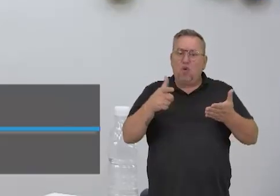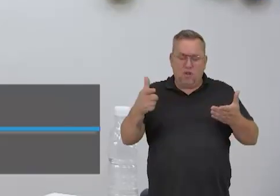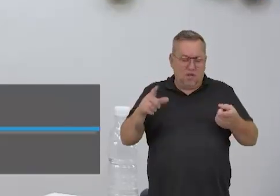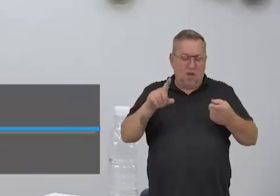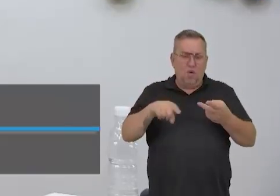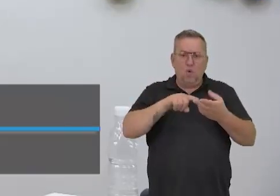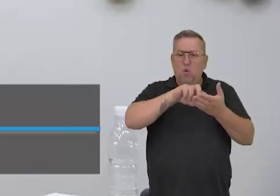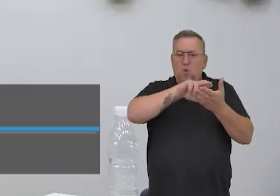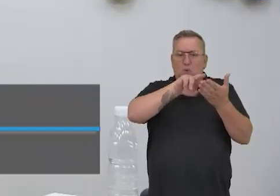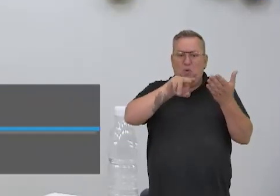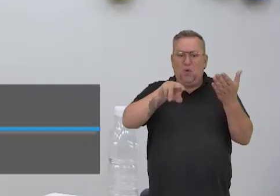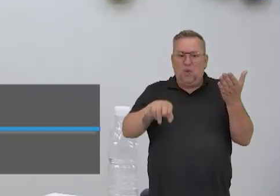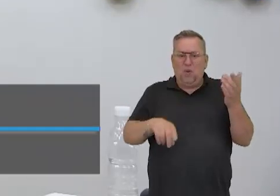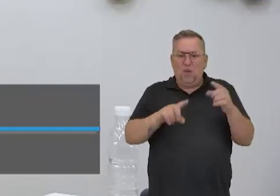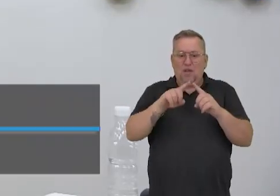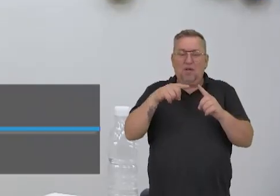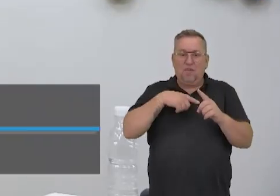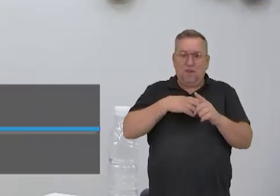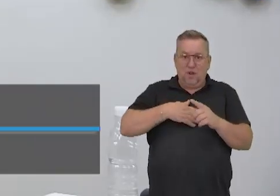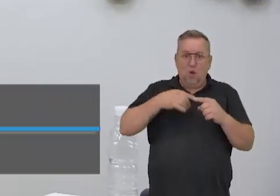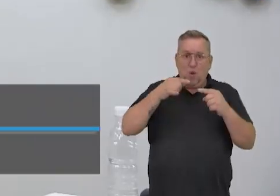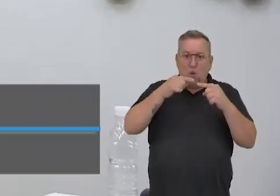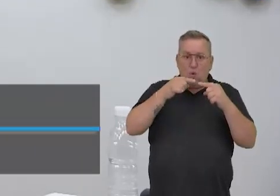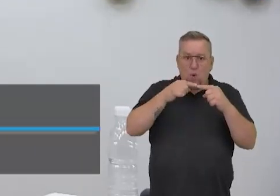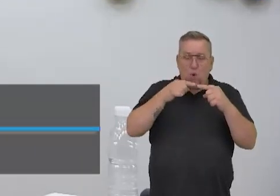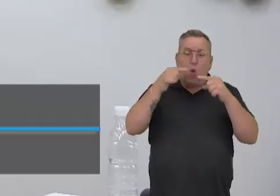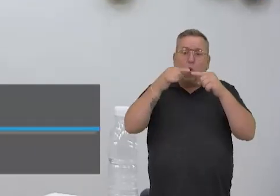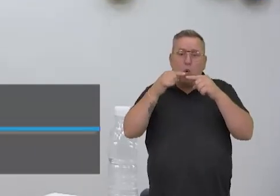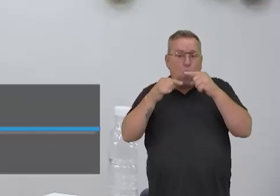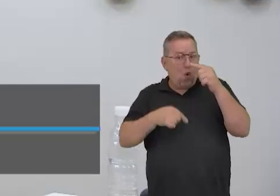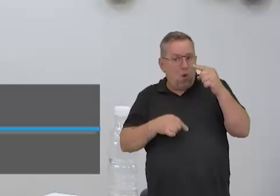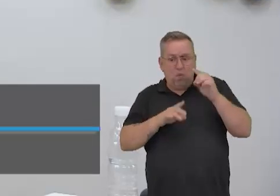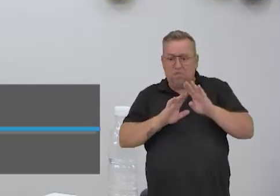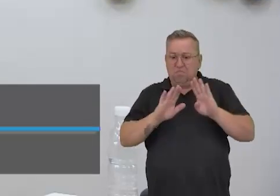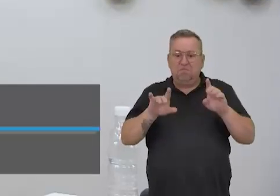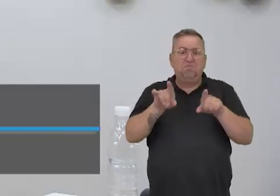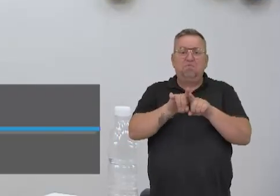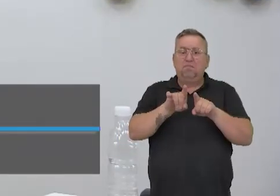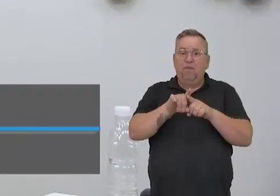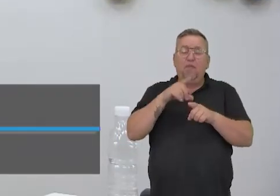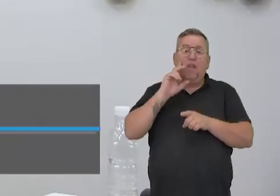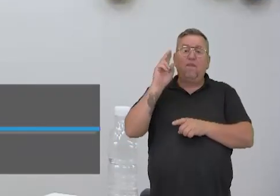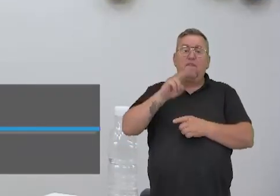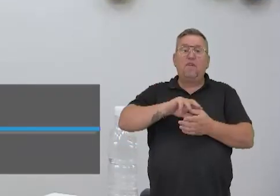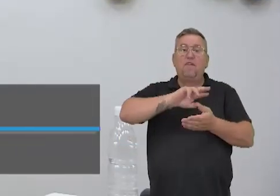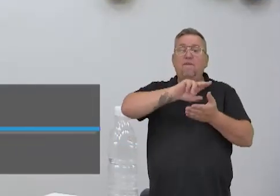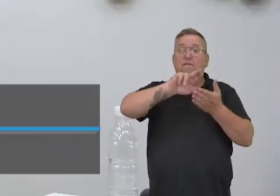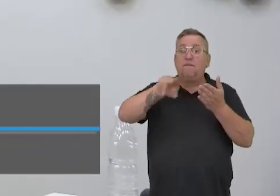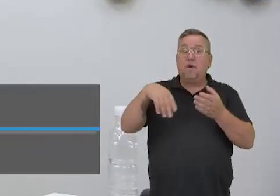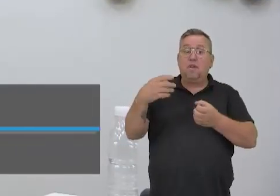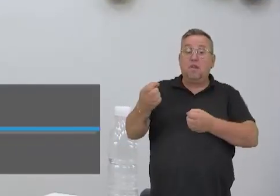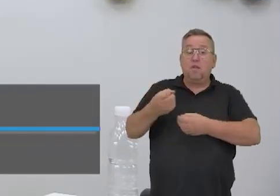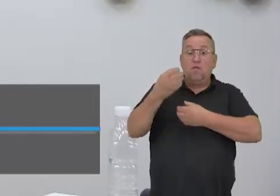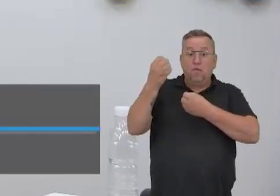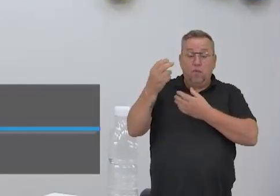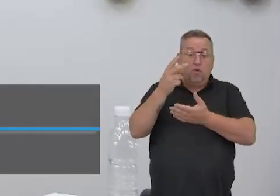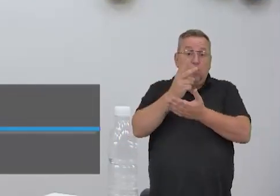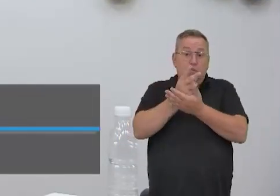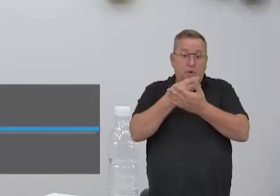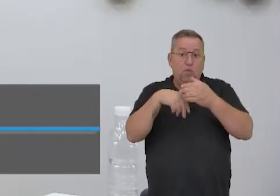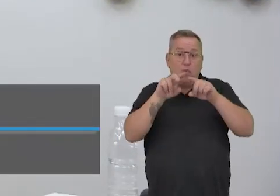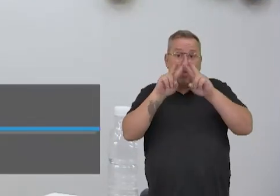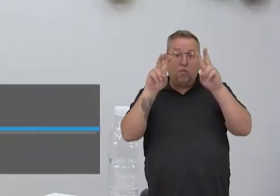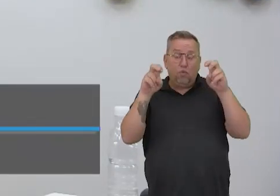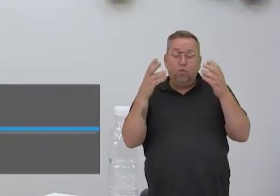e diversos, aquele que você concorda, aquele que você também não concorda. Então, ter aí várias informações sobre o mesmo assunto, isso é